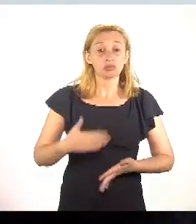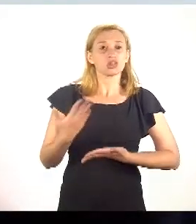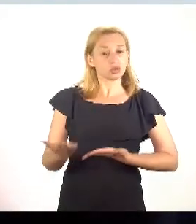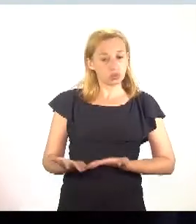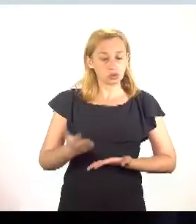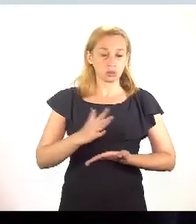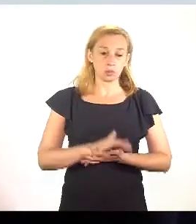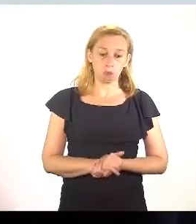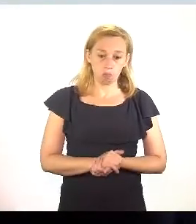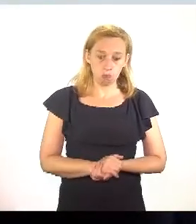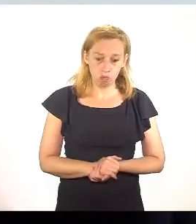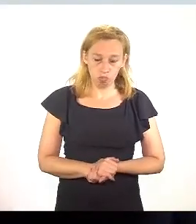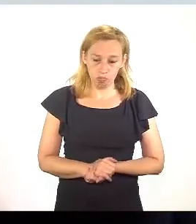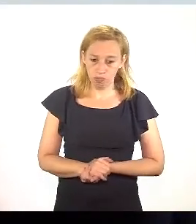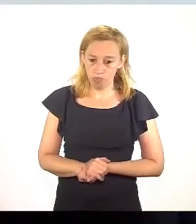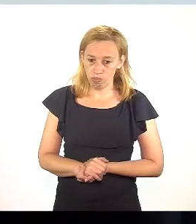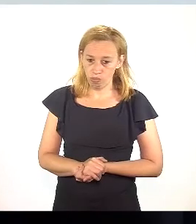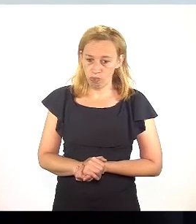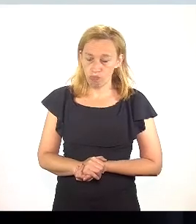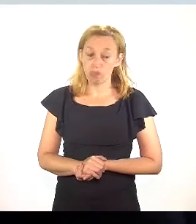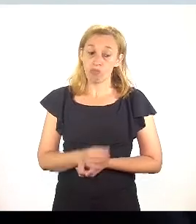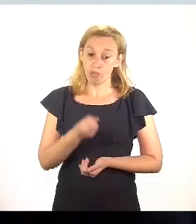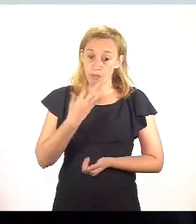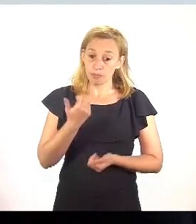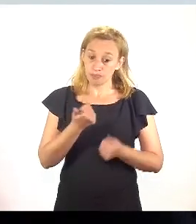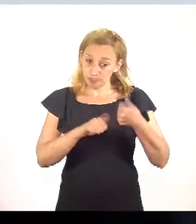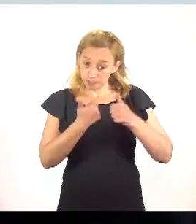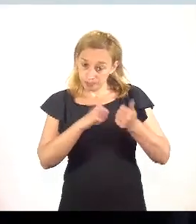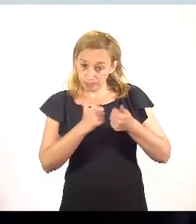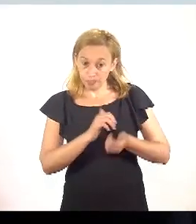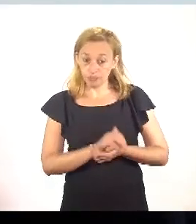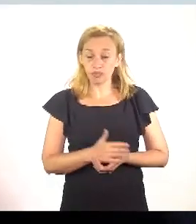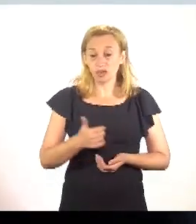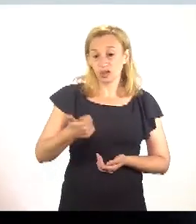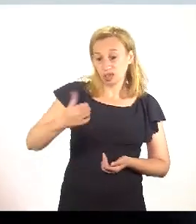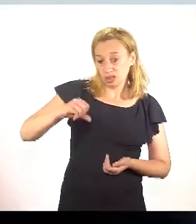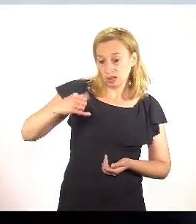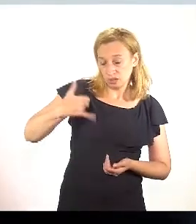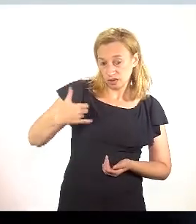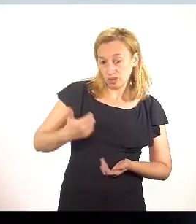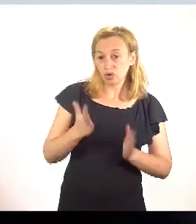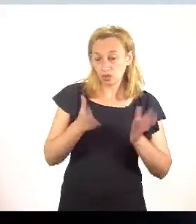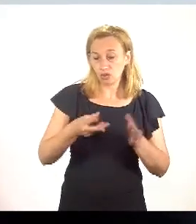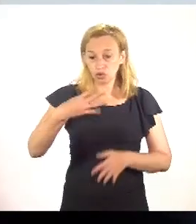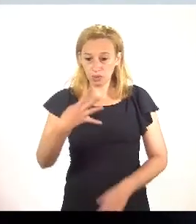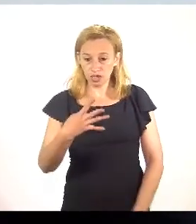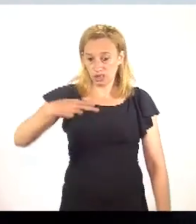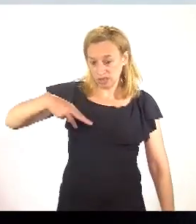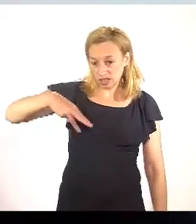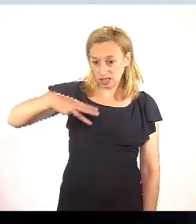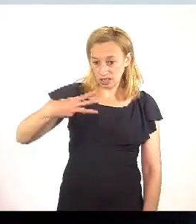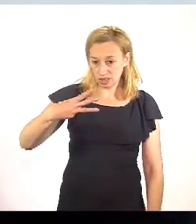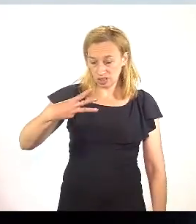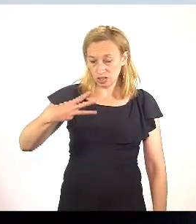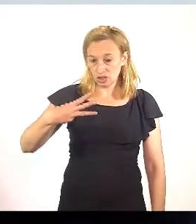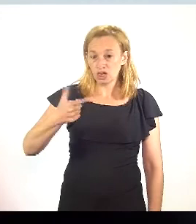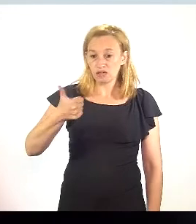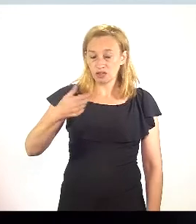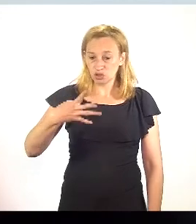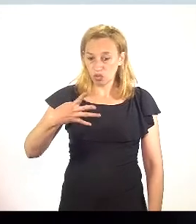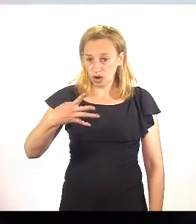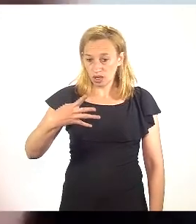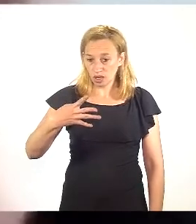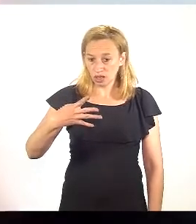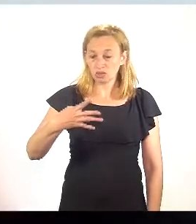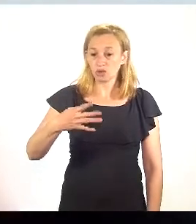e aí é algo que a gente tem que sempre reavaliar, é que eu tinha 19 anos, tenho 43 hoje, então foram 24 anos depois, a